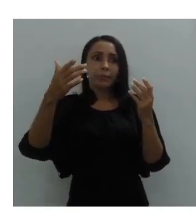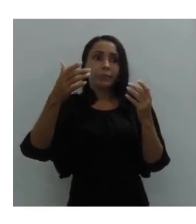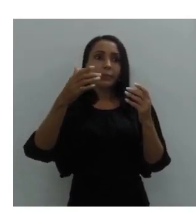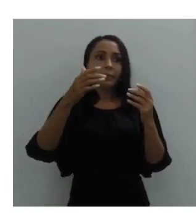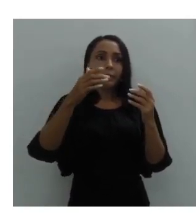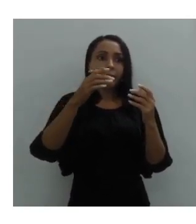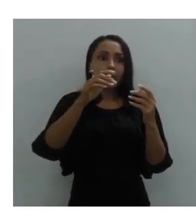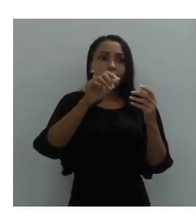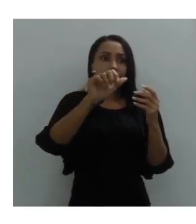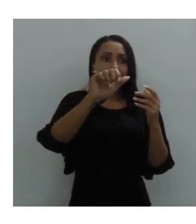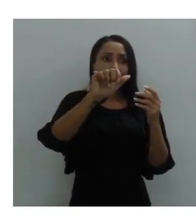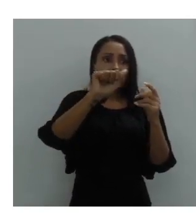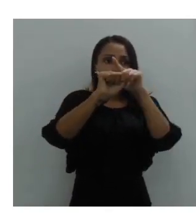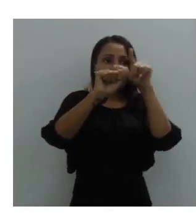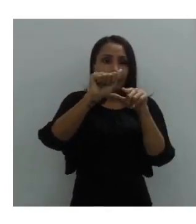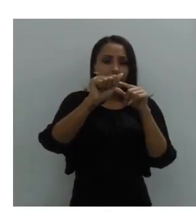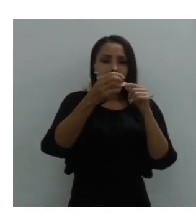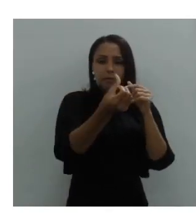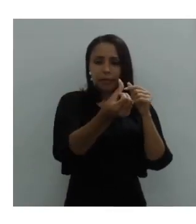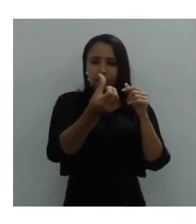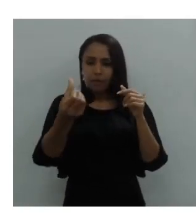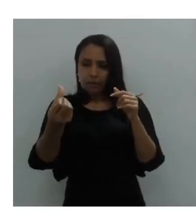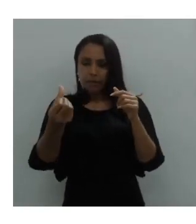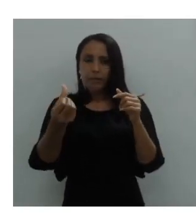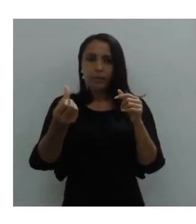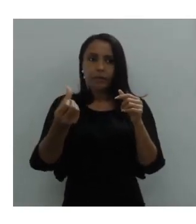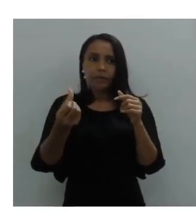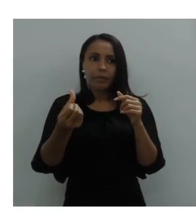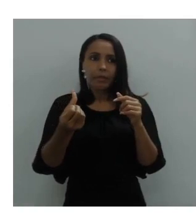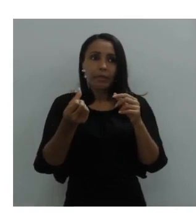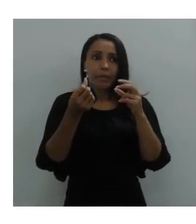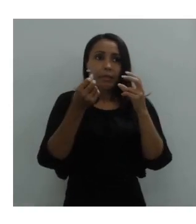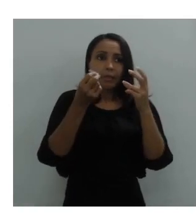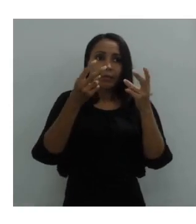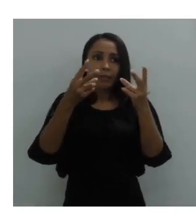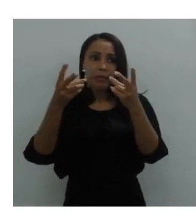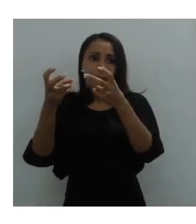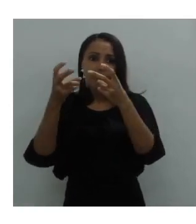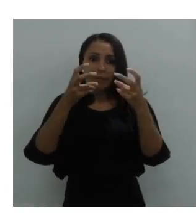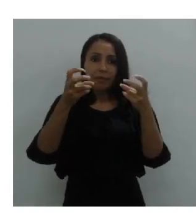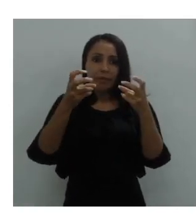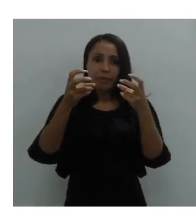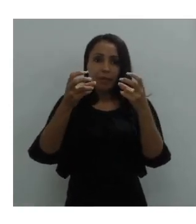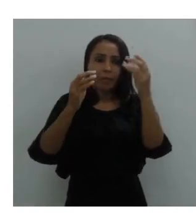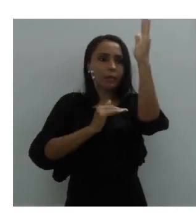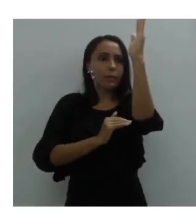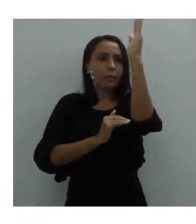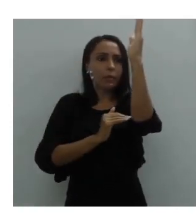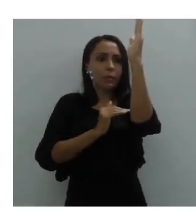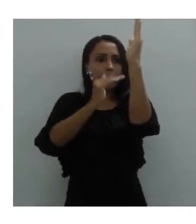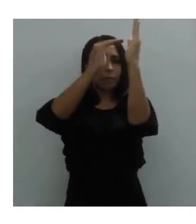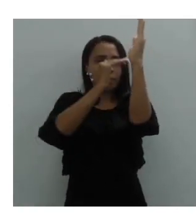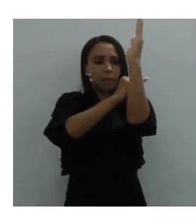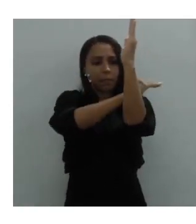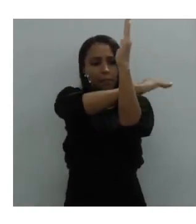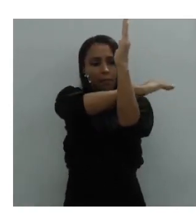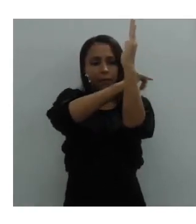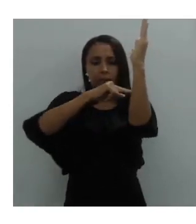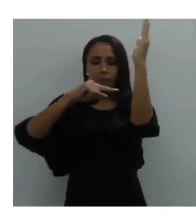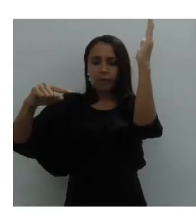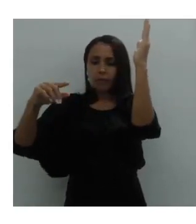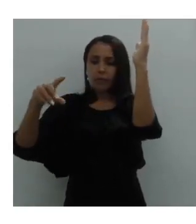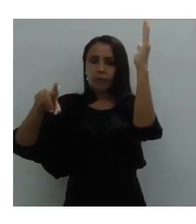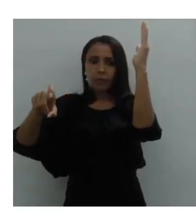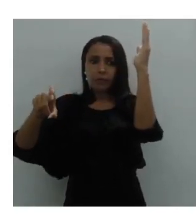sendo 6 e 6. Quando você olha para o eixo do x, você vê que o 6 não está